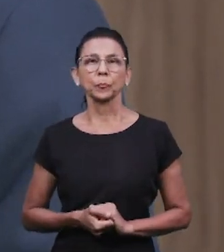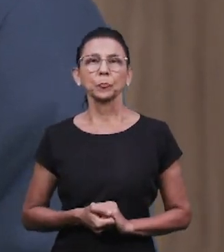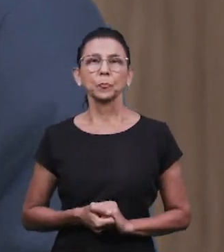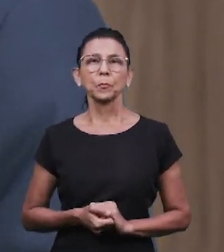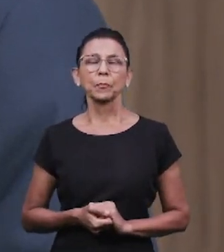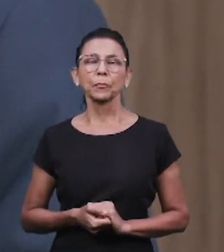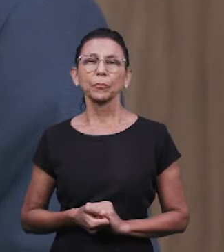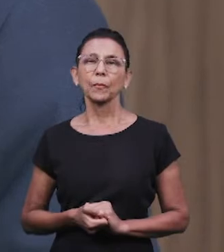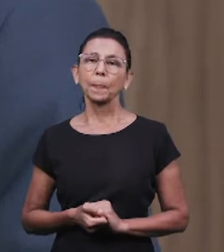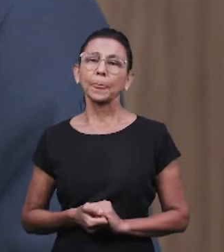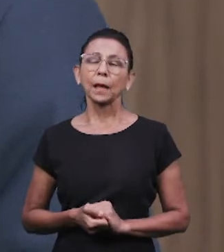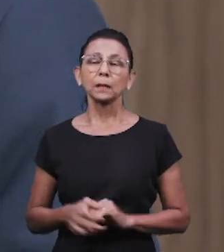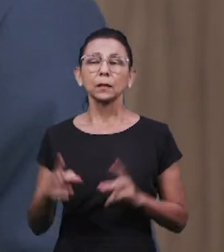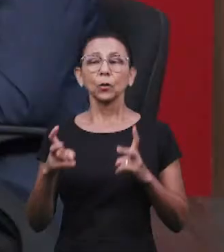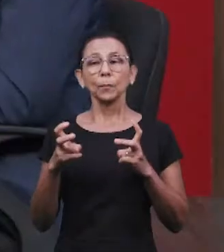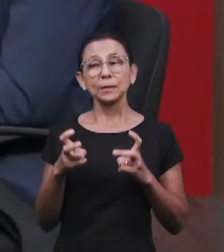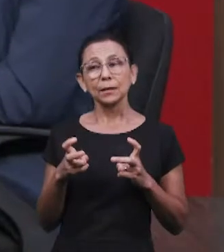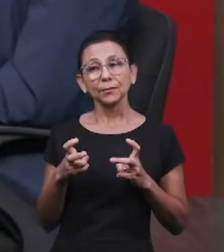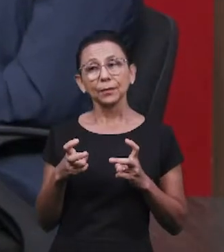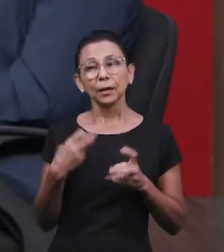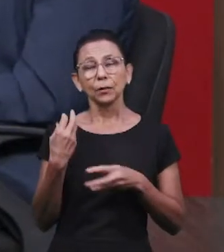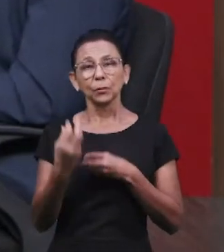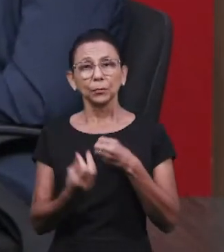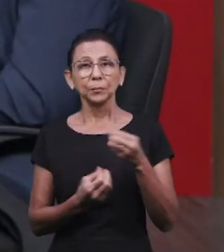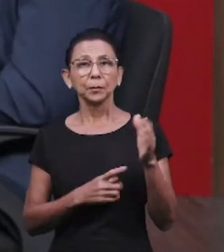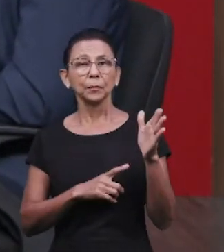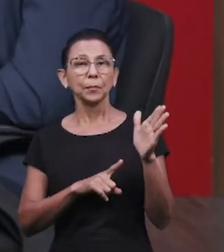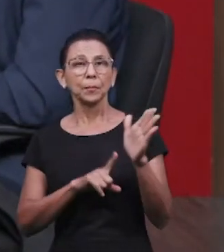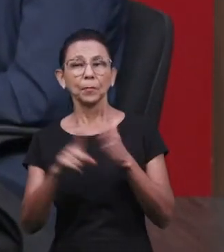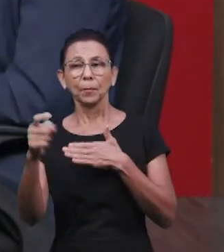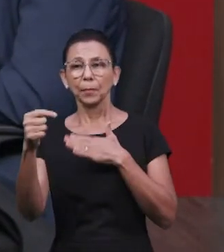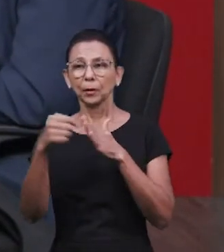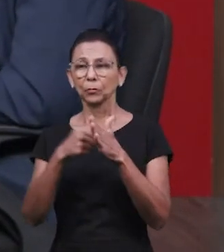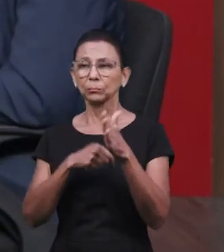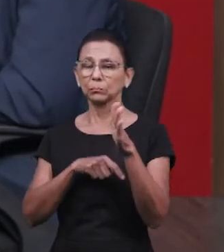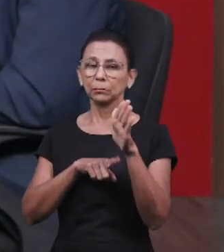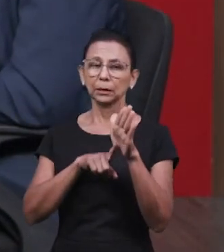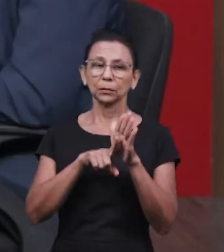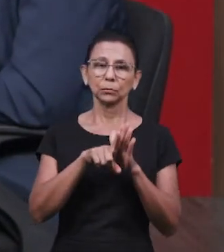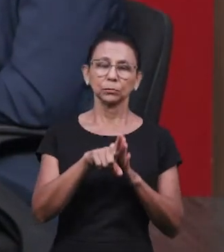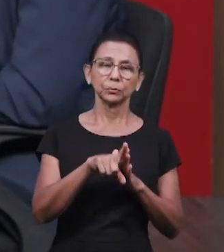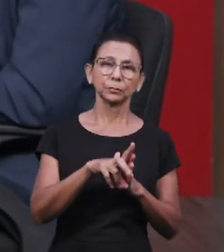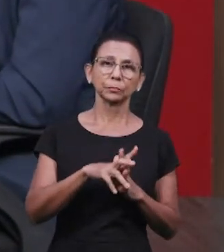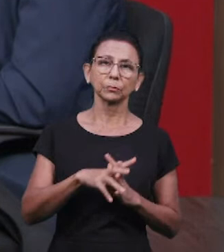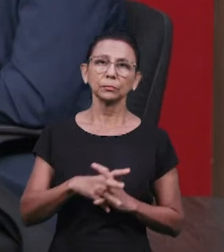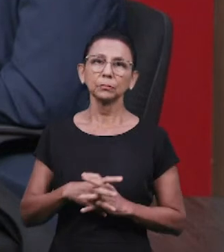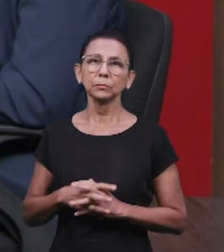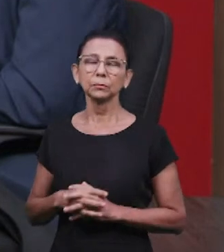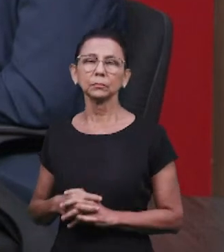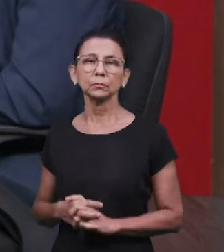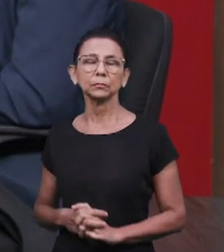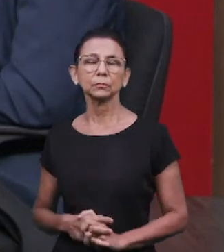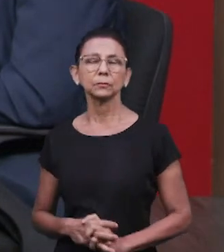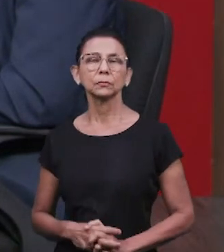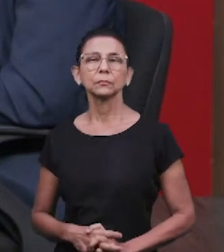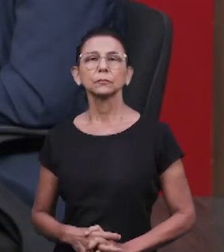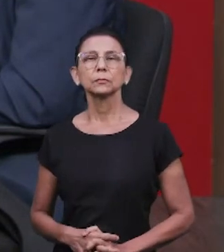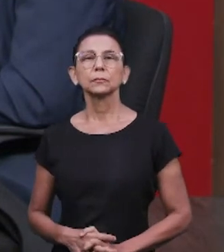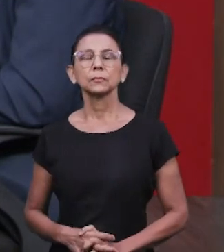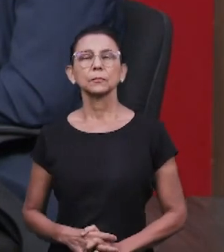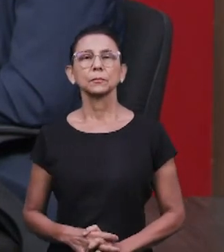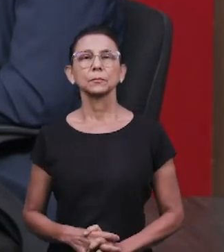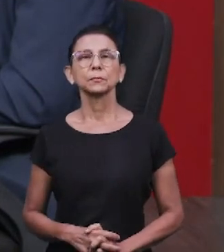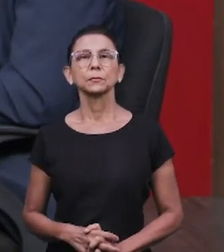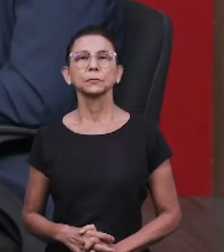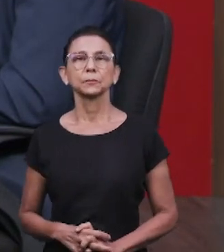de perguntar mesmo, de né? dúvida, porque né? senão nós viramos pais muito assim, totalitários, não deixamos o não filho... podemos tolher